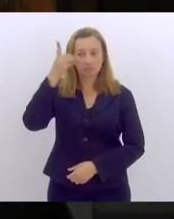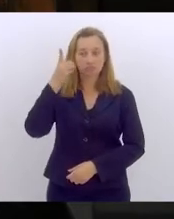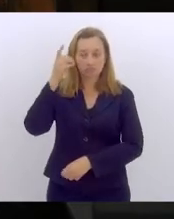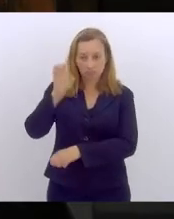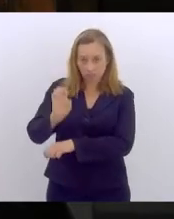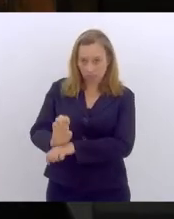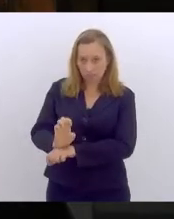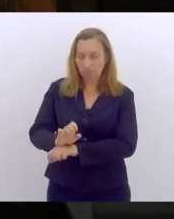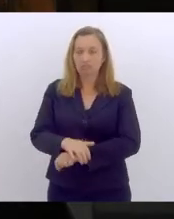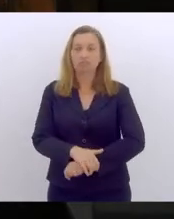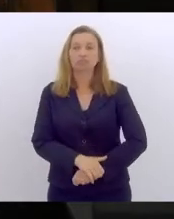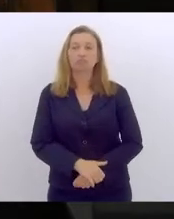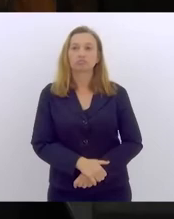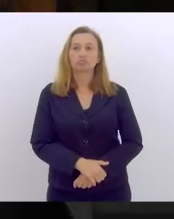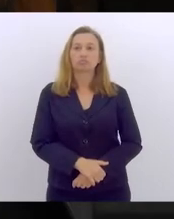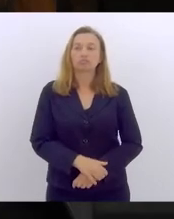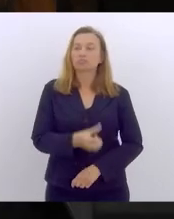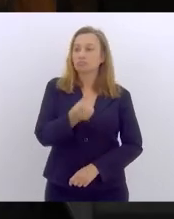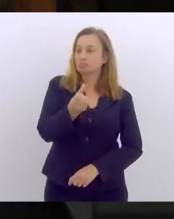estadual.